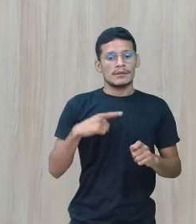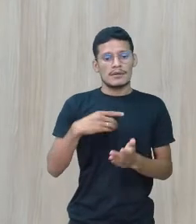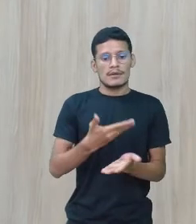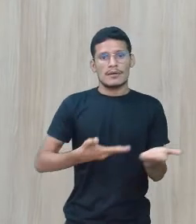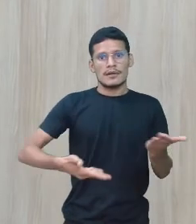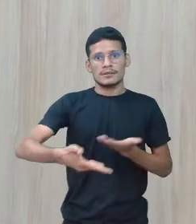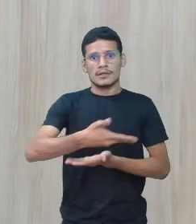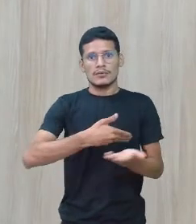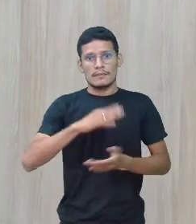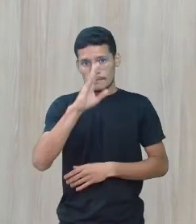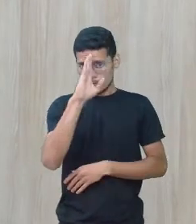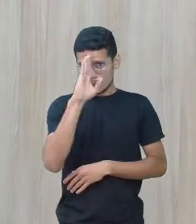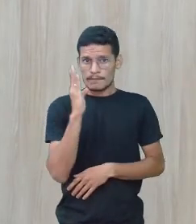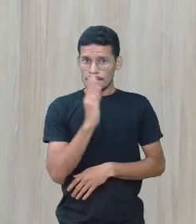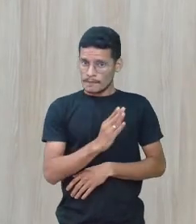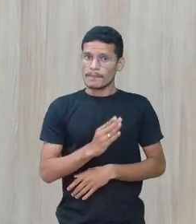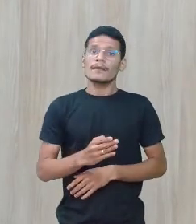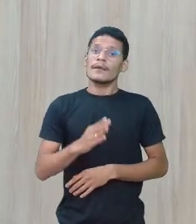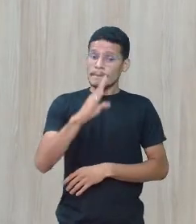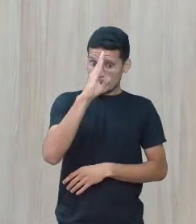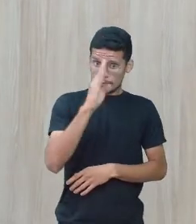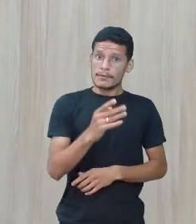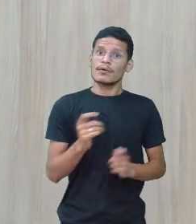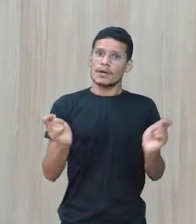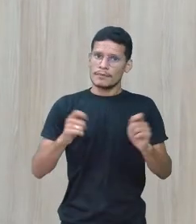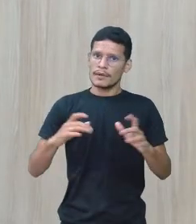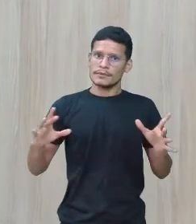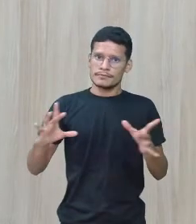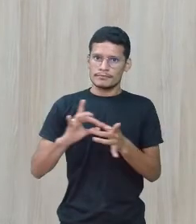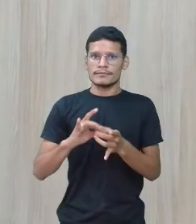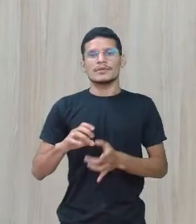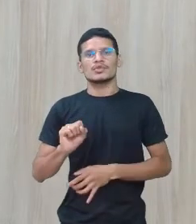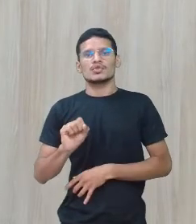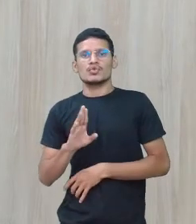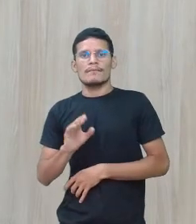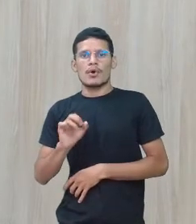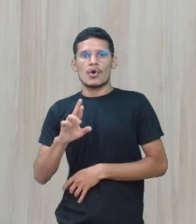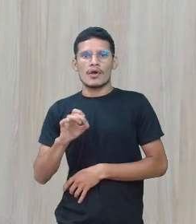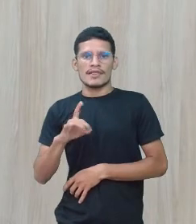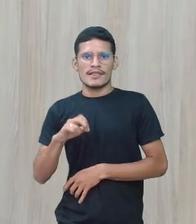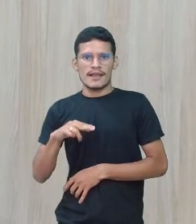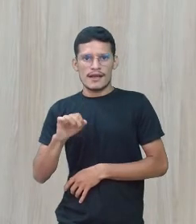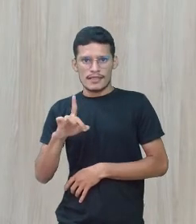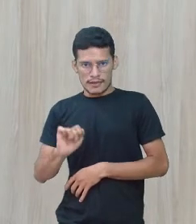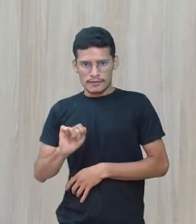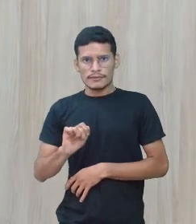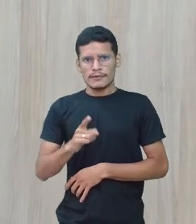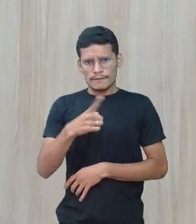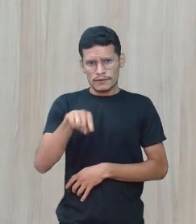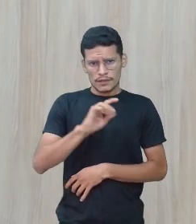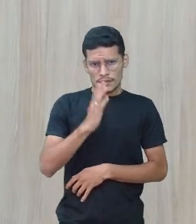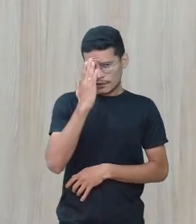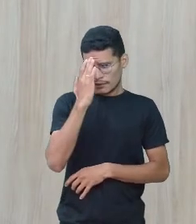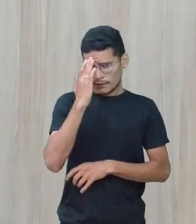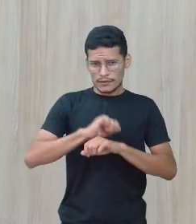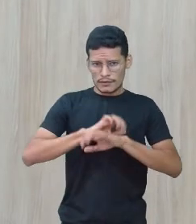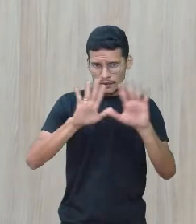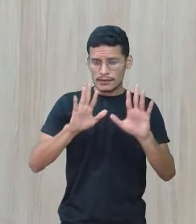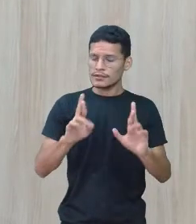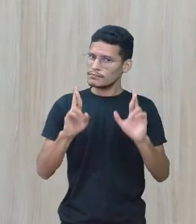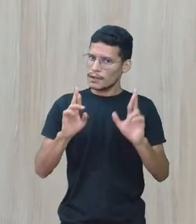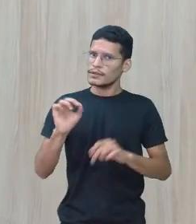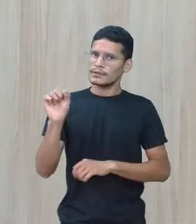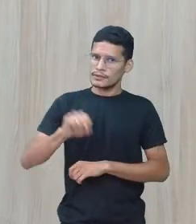à principal, e a principal precisa da subordinada. Será que vocês estão compreendendo? Eu espero que sim, mas vamos vendo